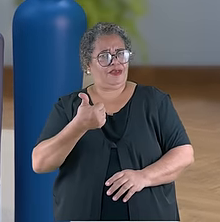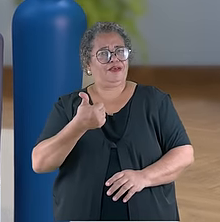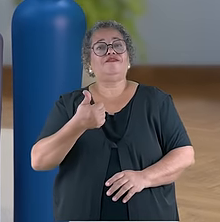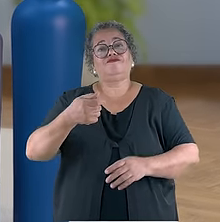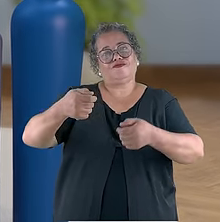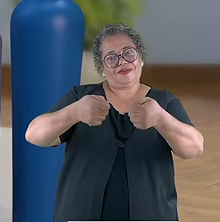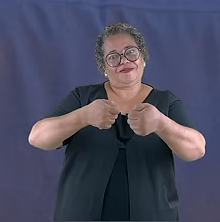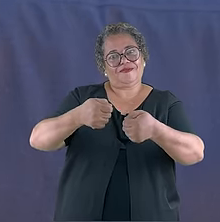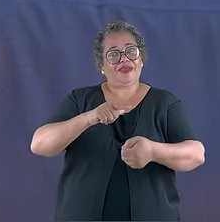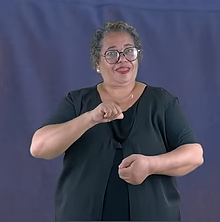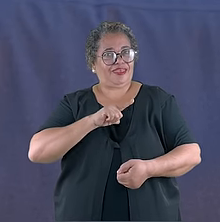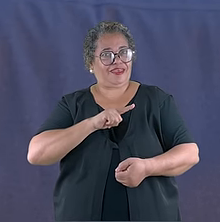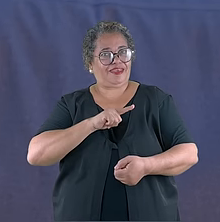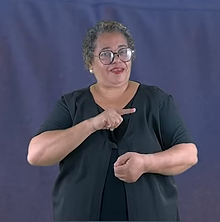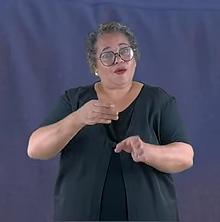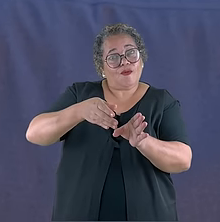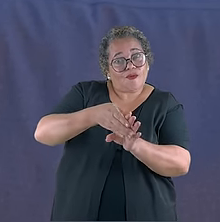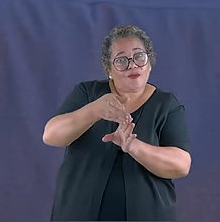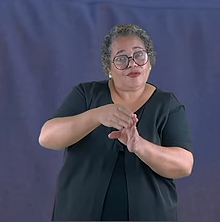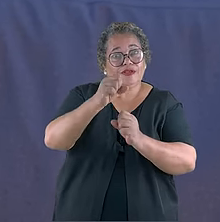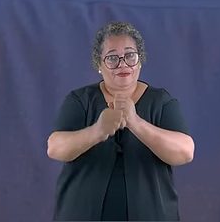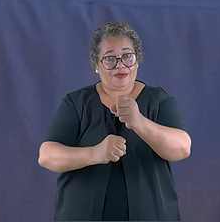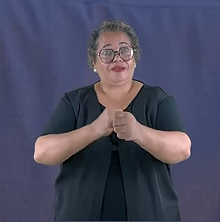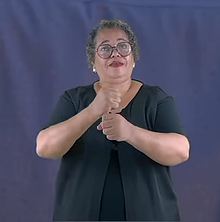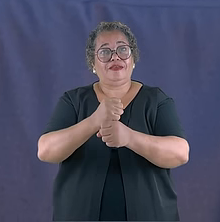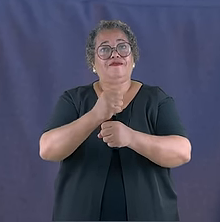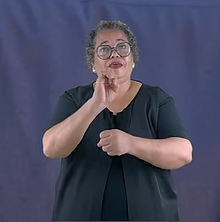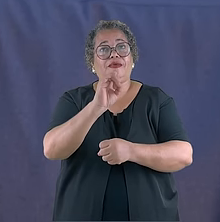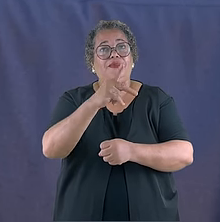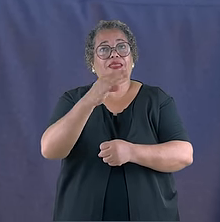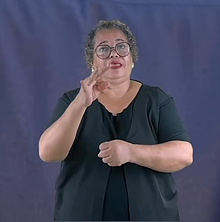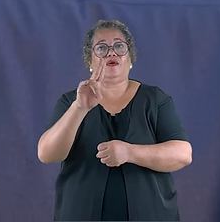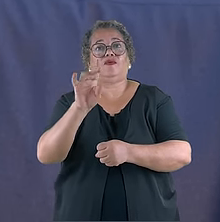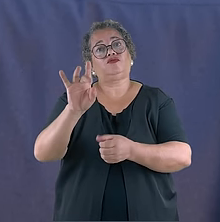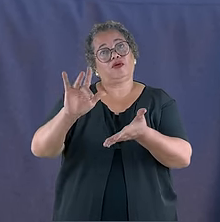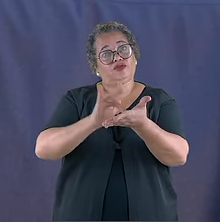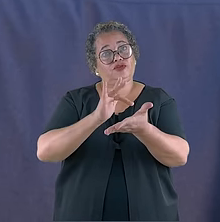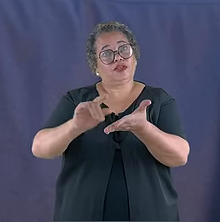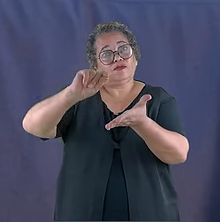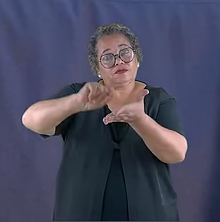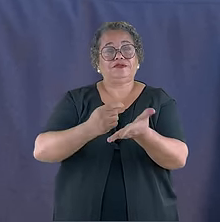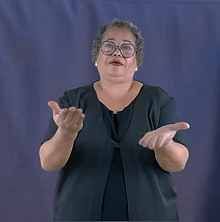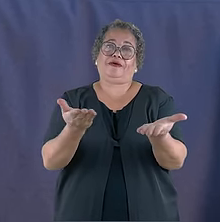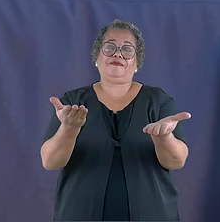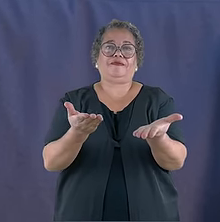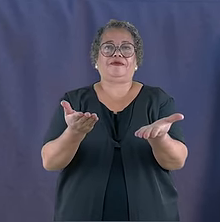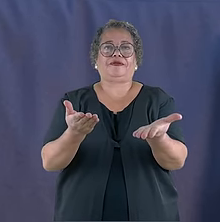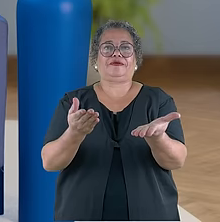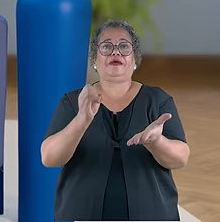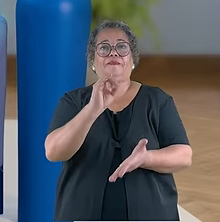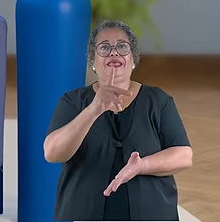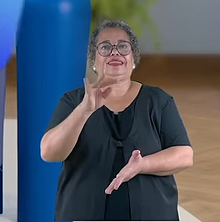prático e você economiza. Ah, uma dica. Ano que vem, IPTU vai ser só digital. Então aproveita e faz a adesão